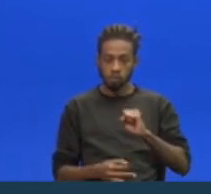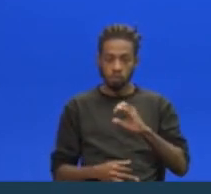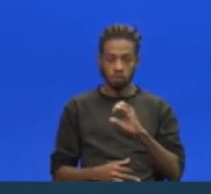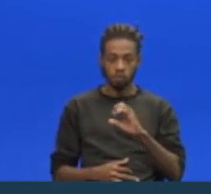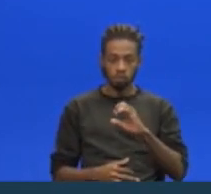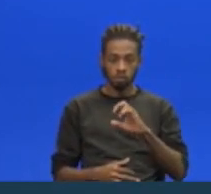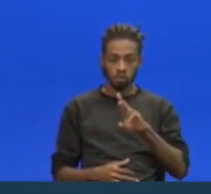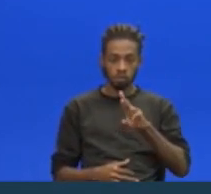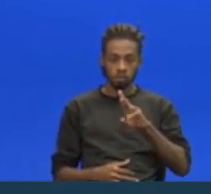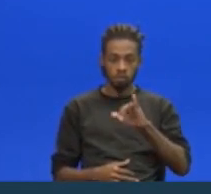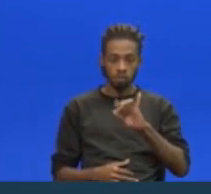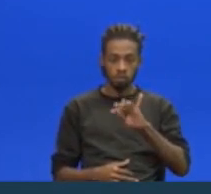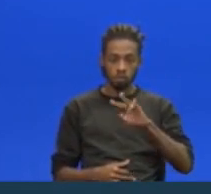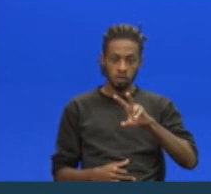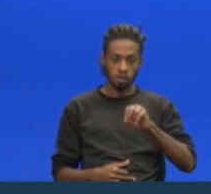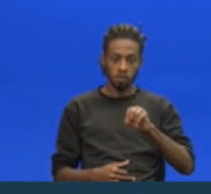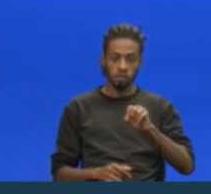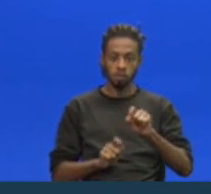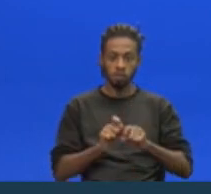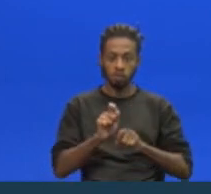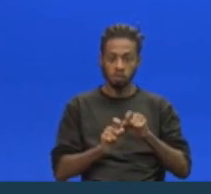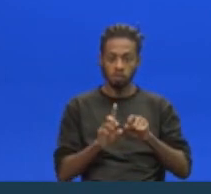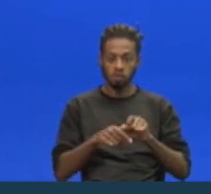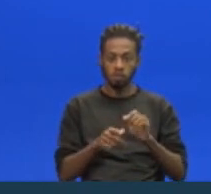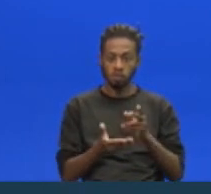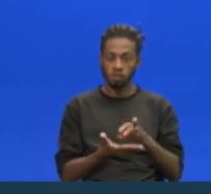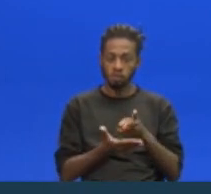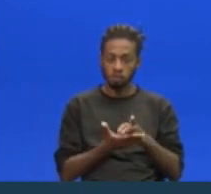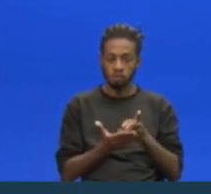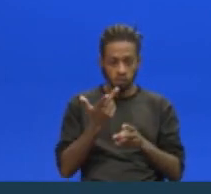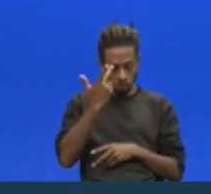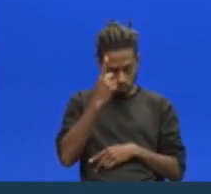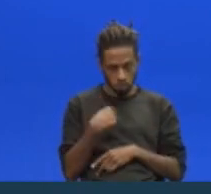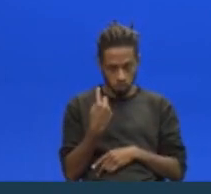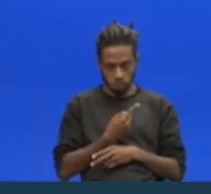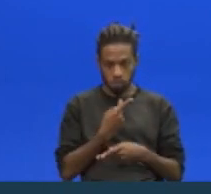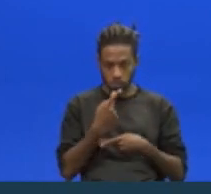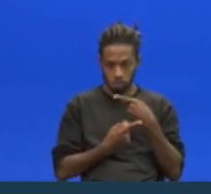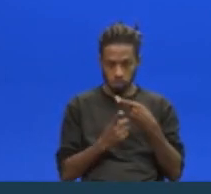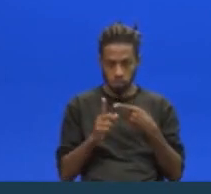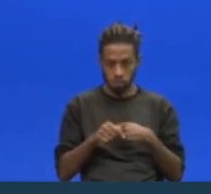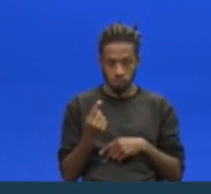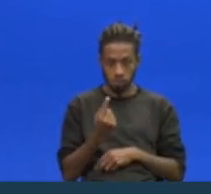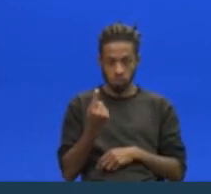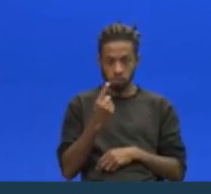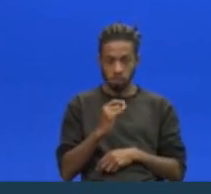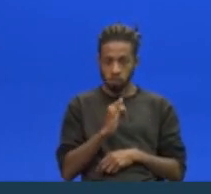estudos descritivos é comum nós falarmos que eles são um primeiro